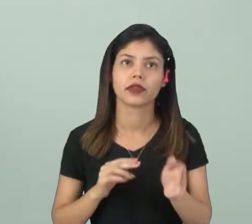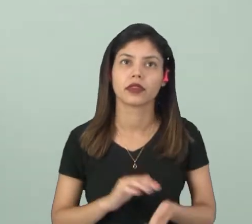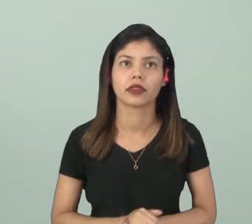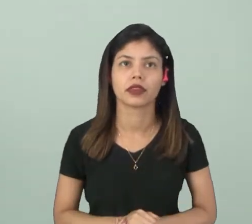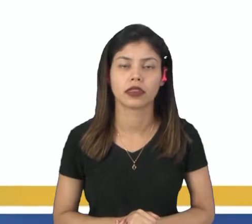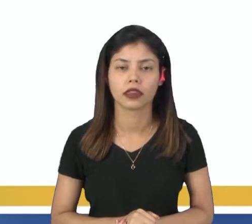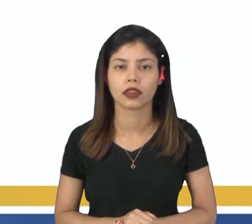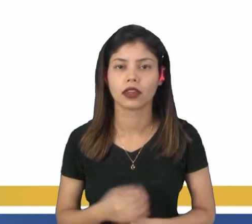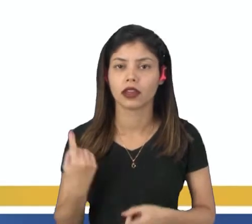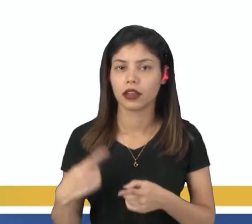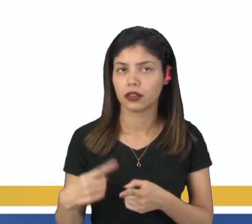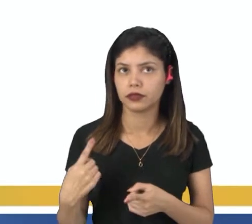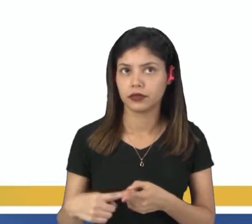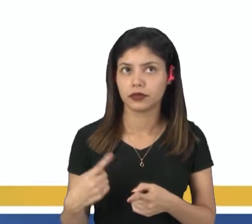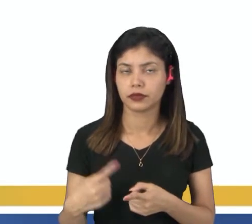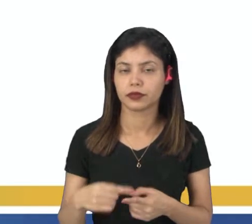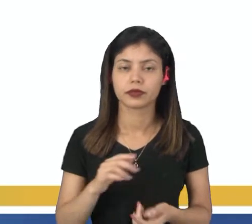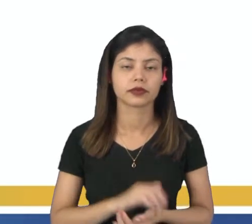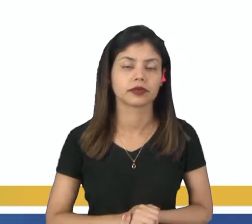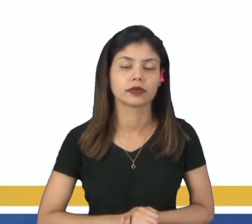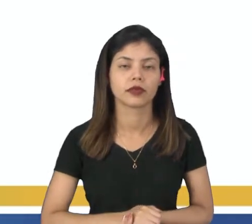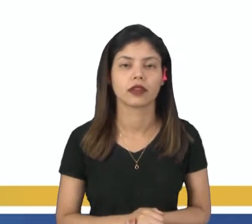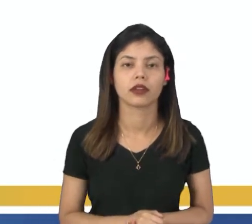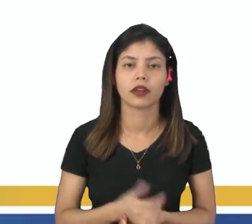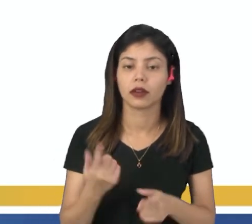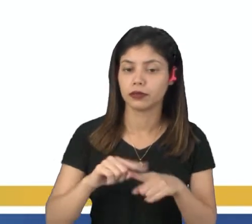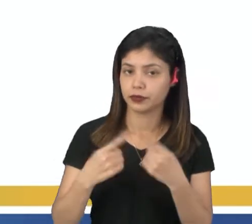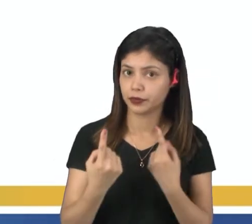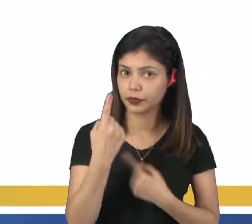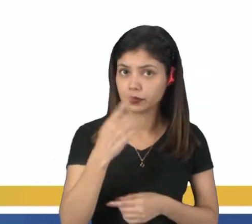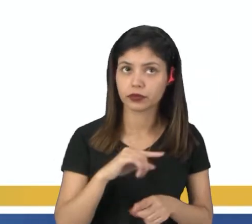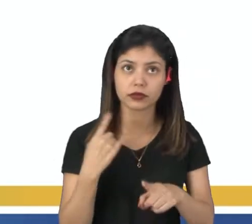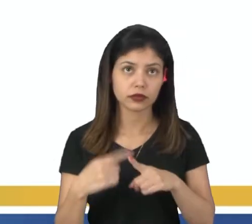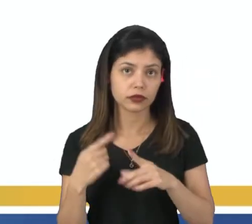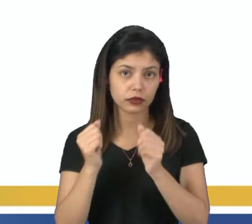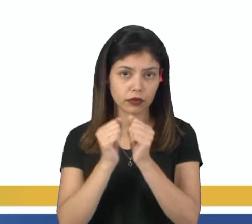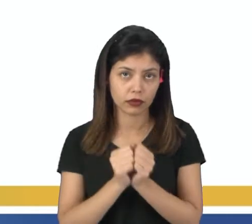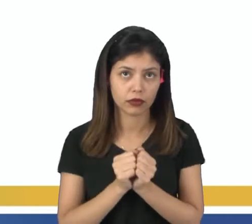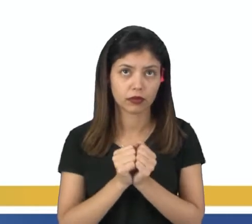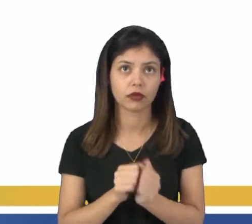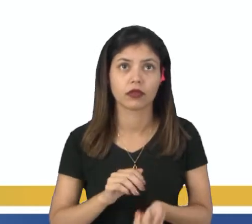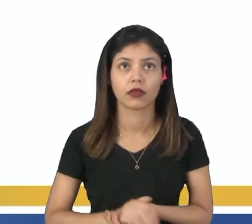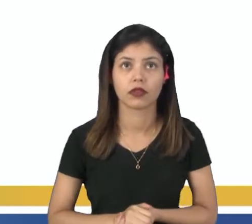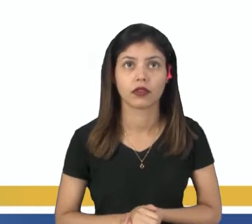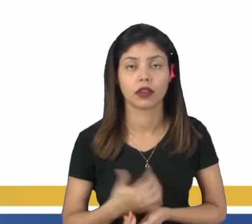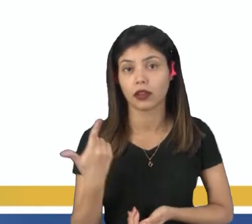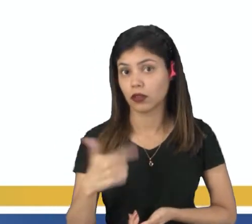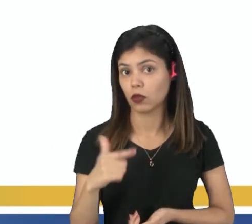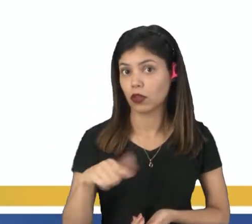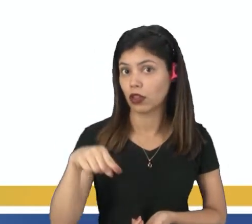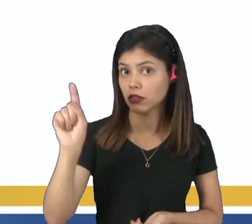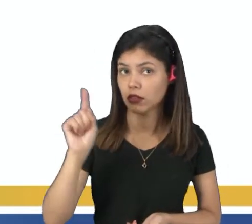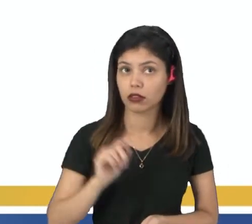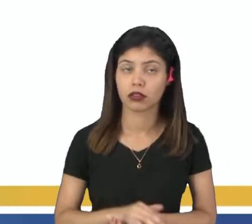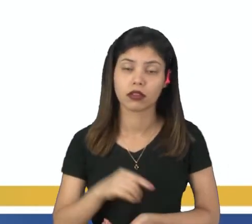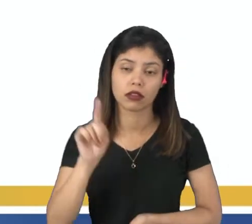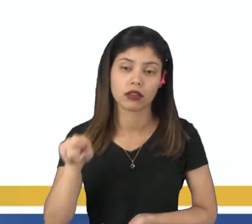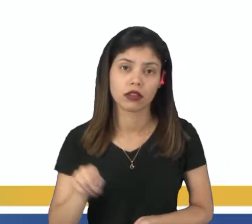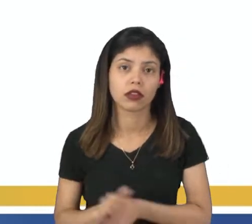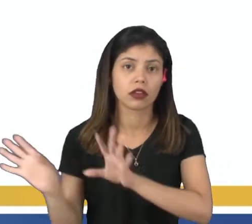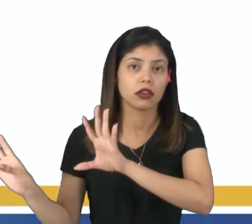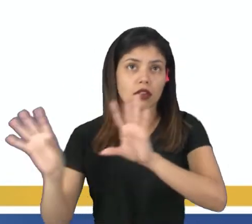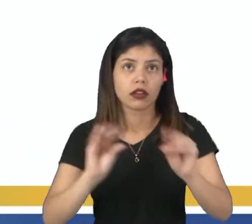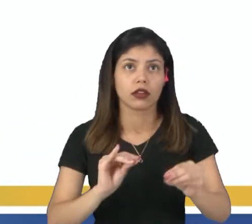porquês. Estamos vendo aqui mais um porquê. Porquê junto e sem acento, trazendo a